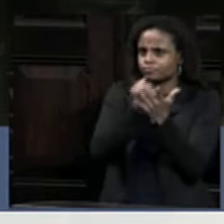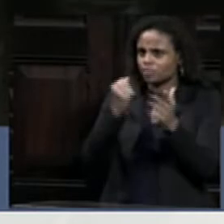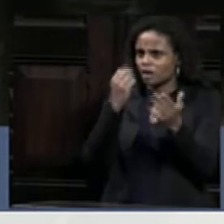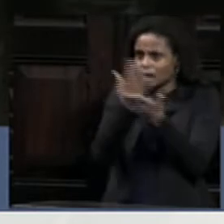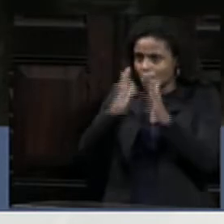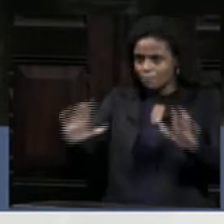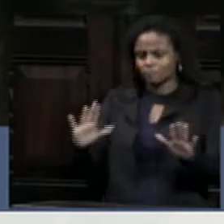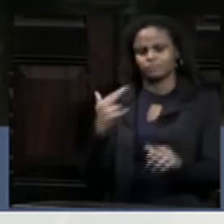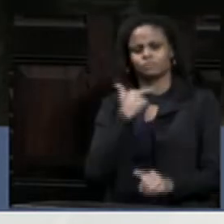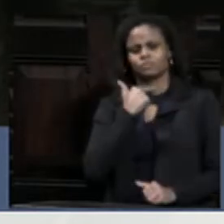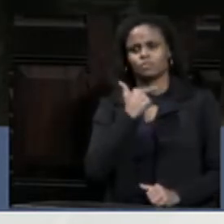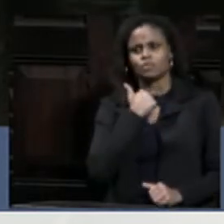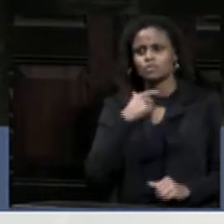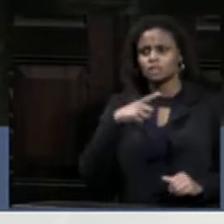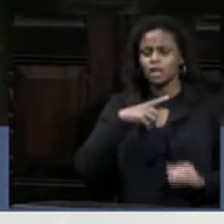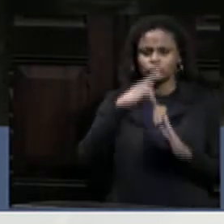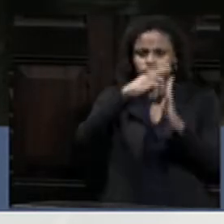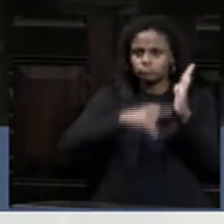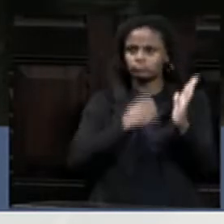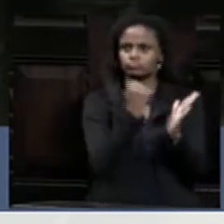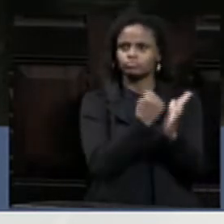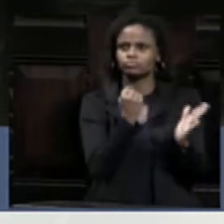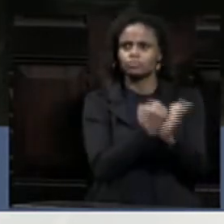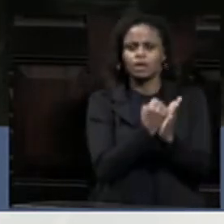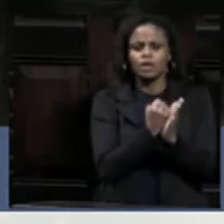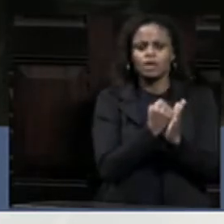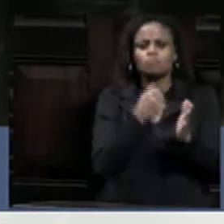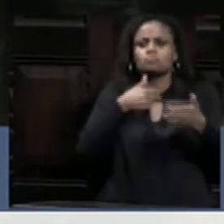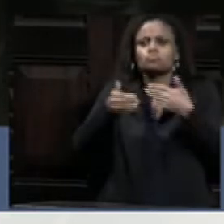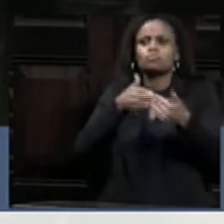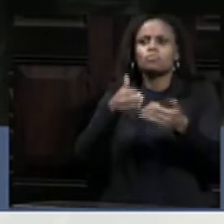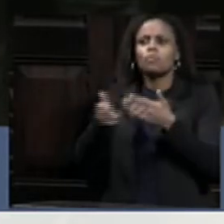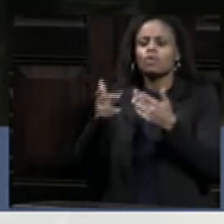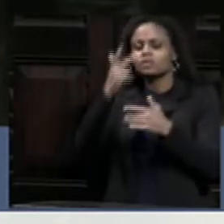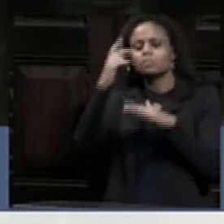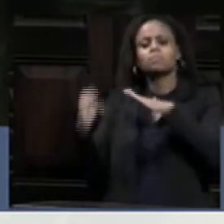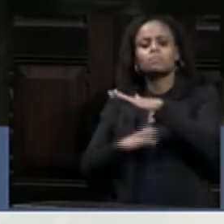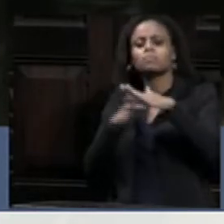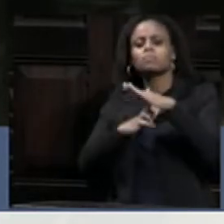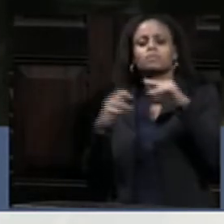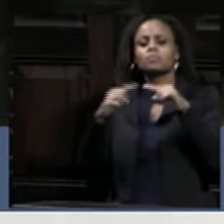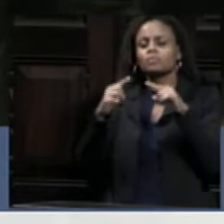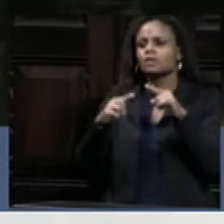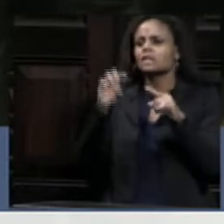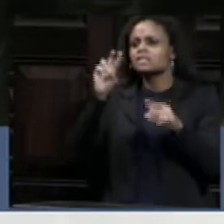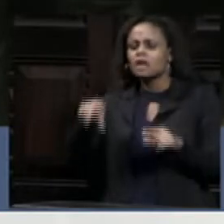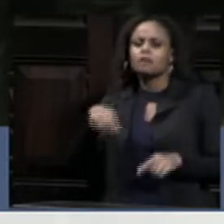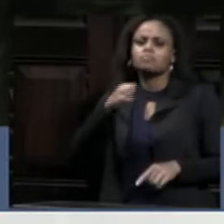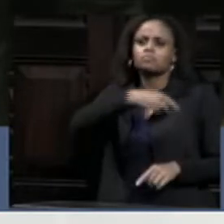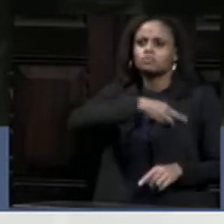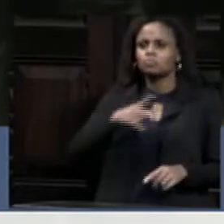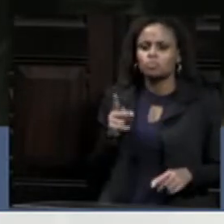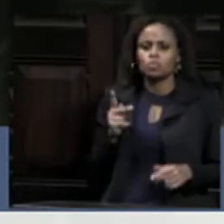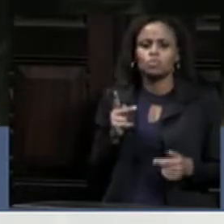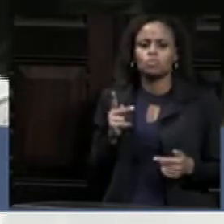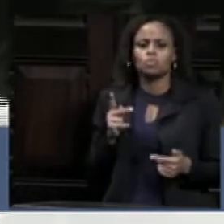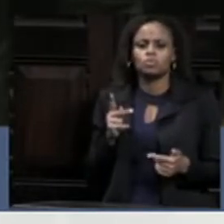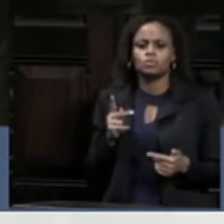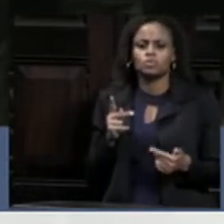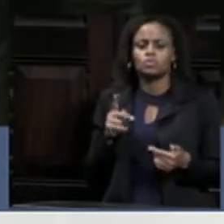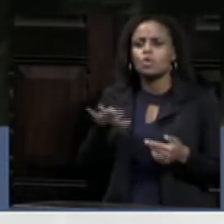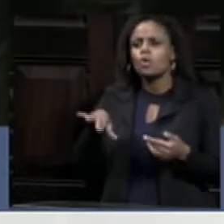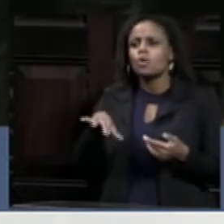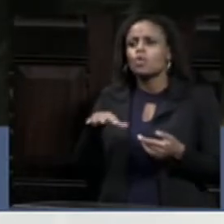um contrato, não me interessa quem faz parte desse consórcio. Cabe ao Ministério Público, cabe ao Tribunal de Contas do